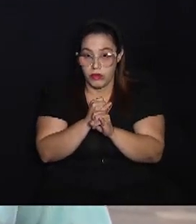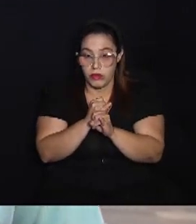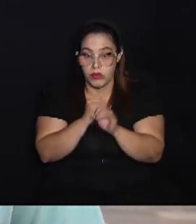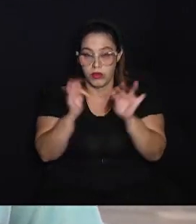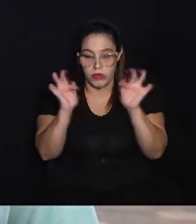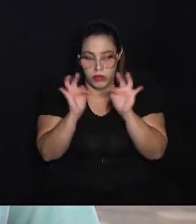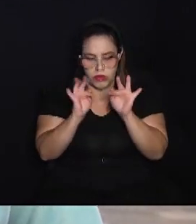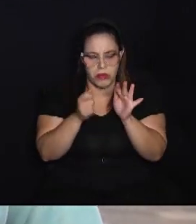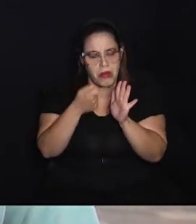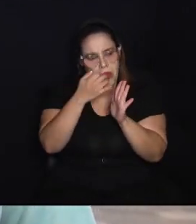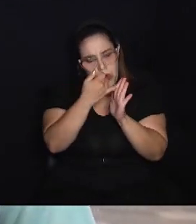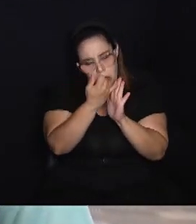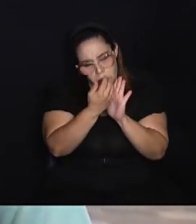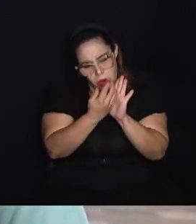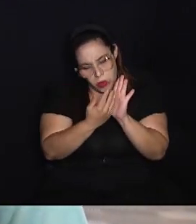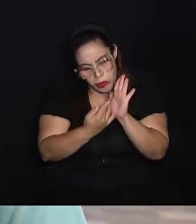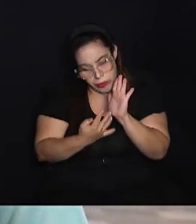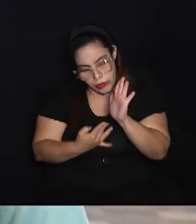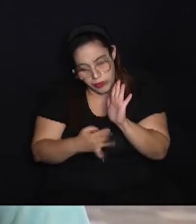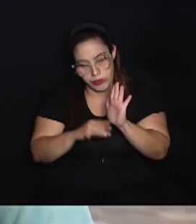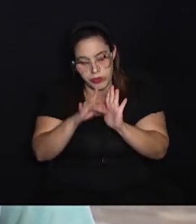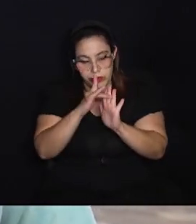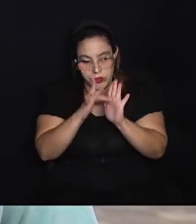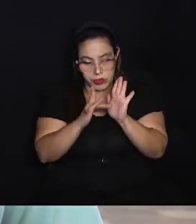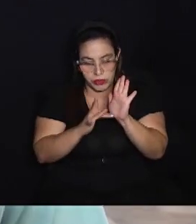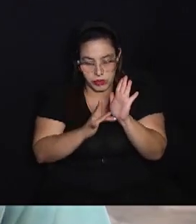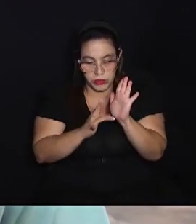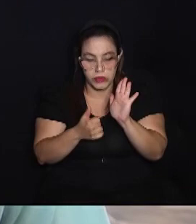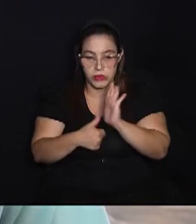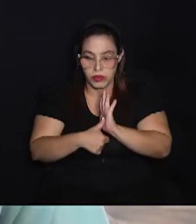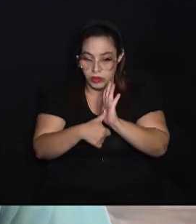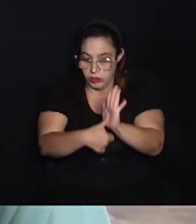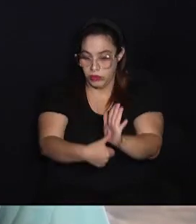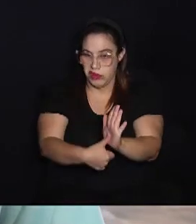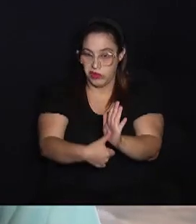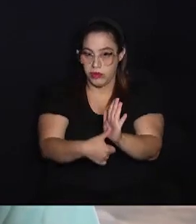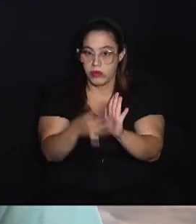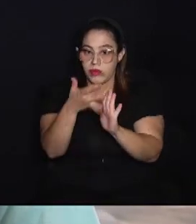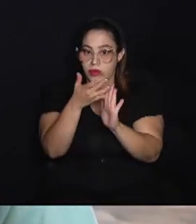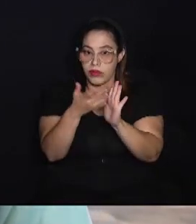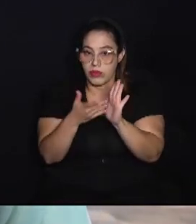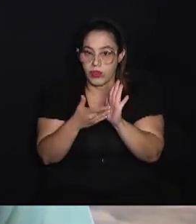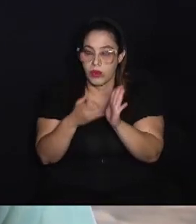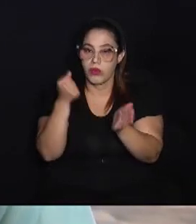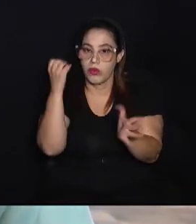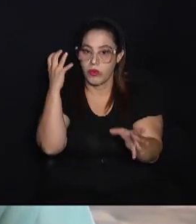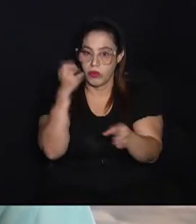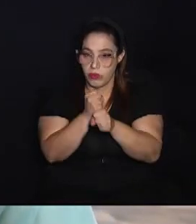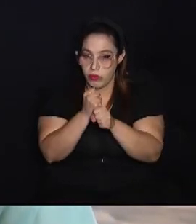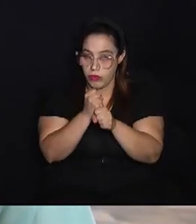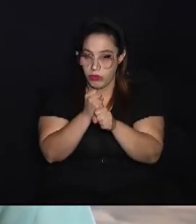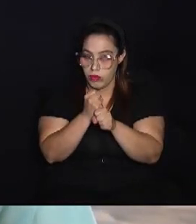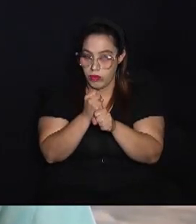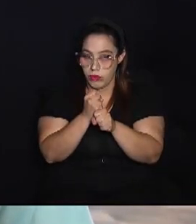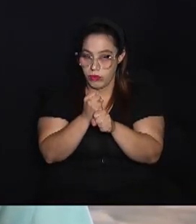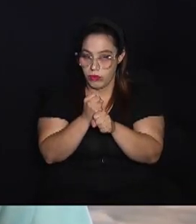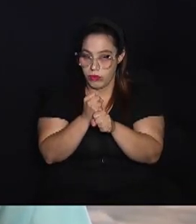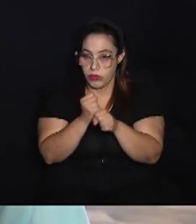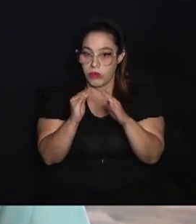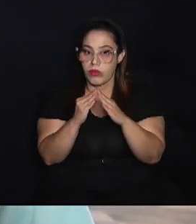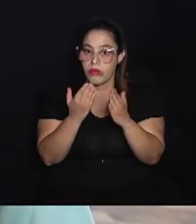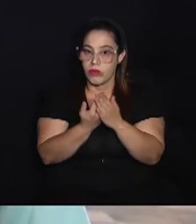preencher os dados, apresentar os documentos necessários para esse cadastro, e esse cadastro vai ser validado pela equipe gestora da